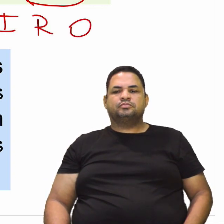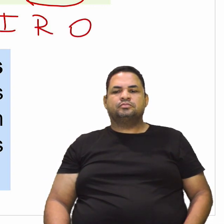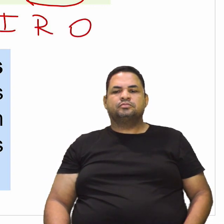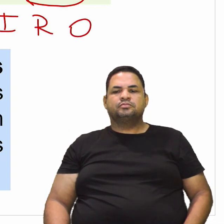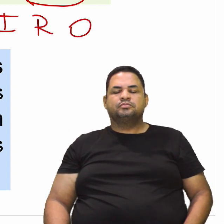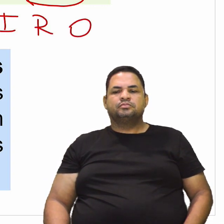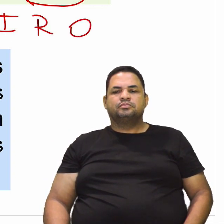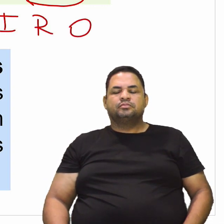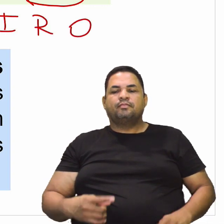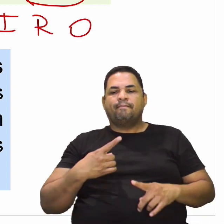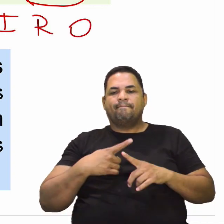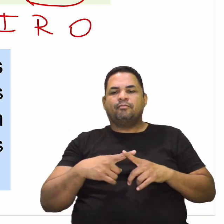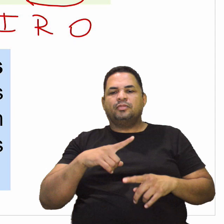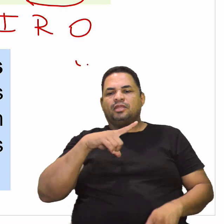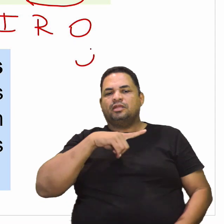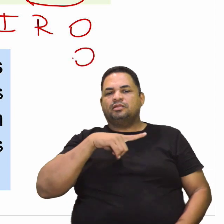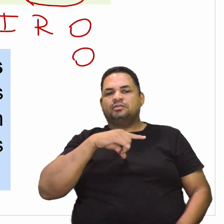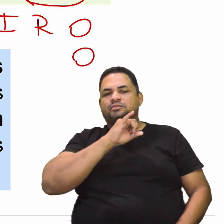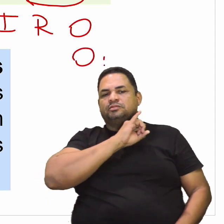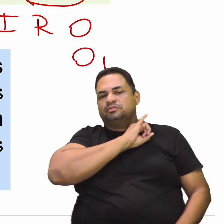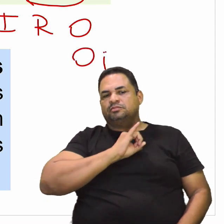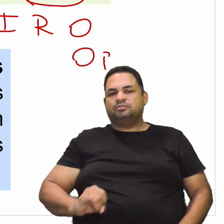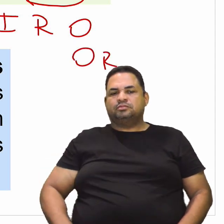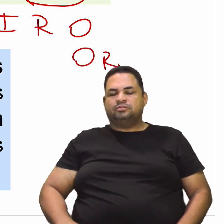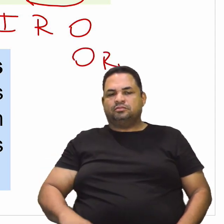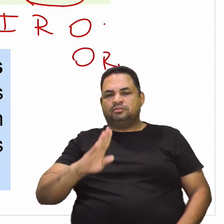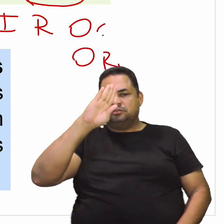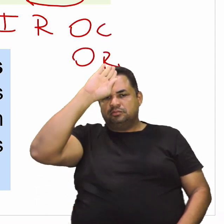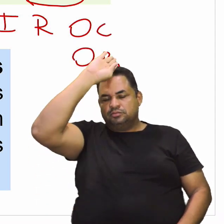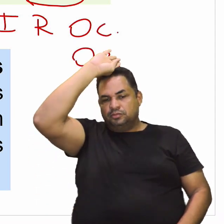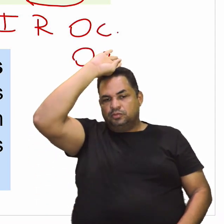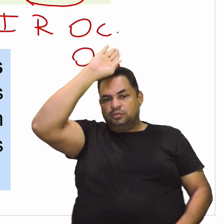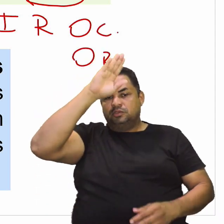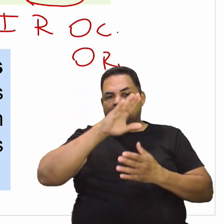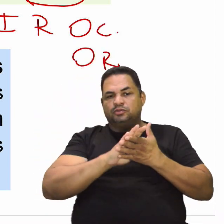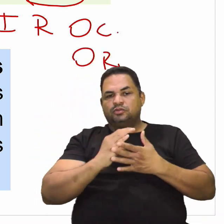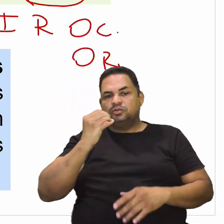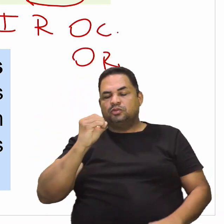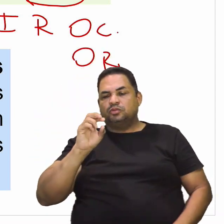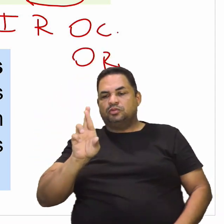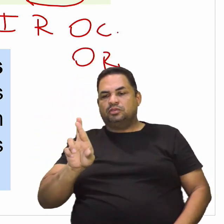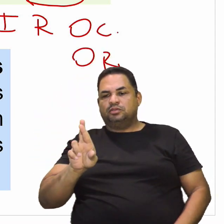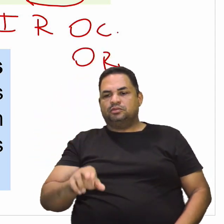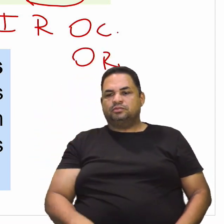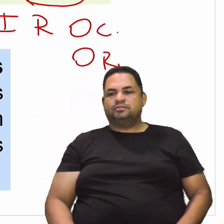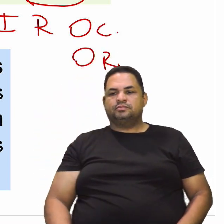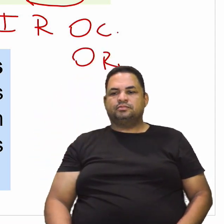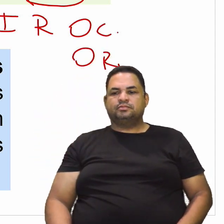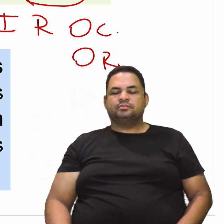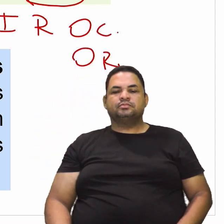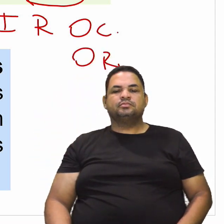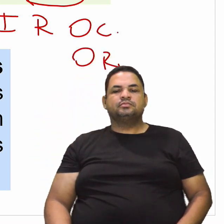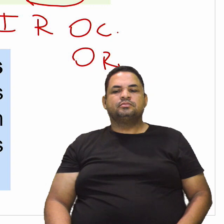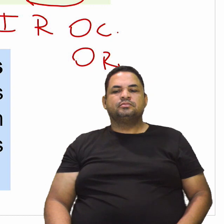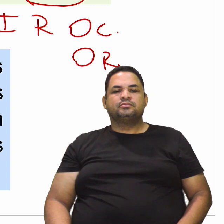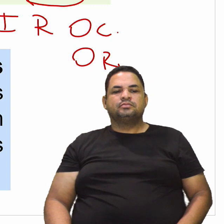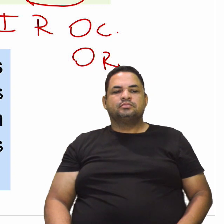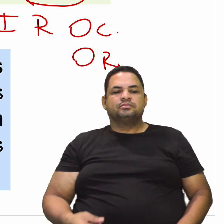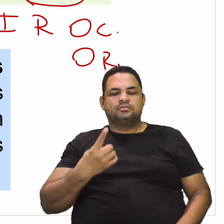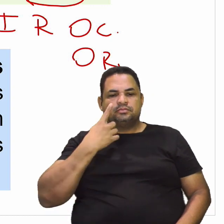Ocidente. Porque eu tenho o Império Romano do Oriente também. Ocidente e Oriente. Tá?